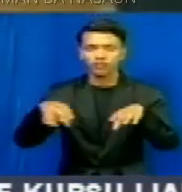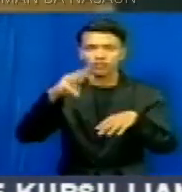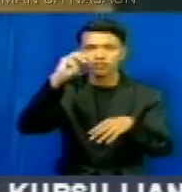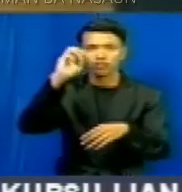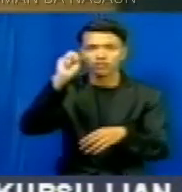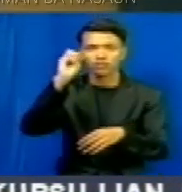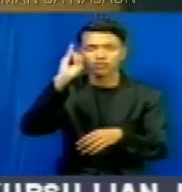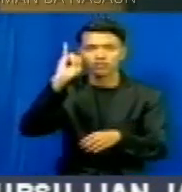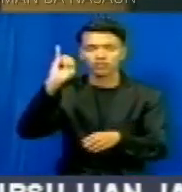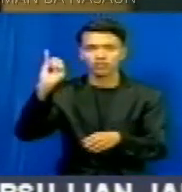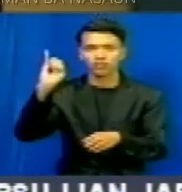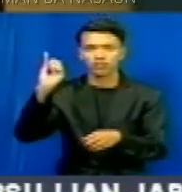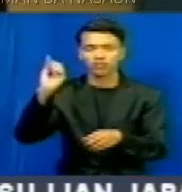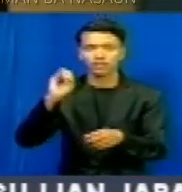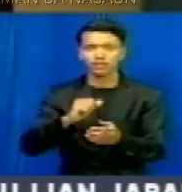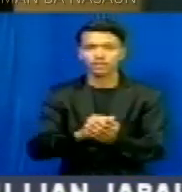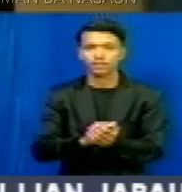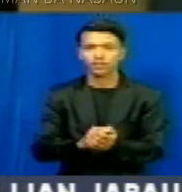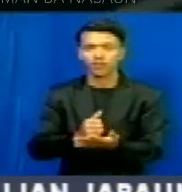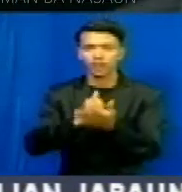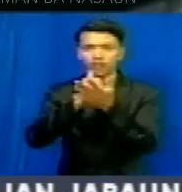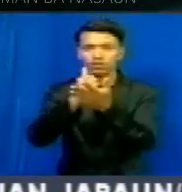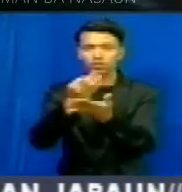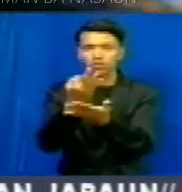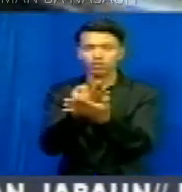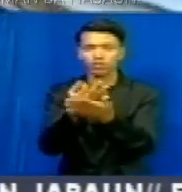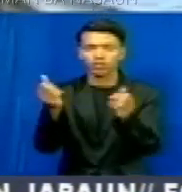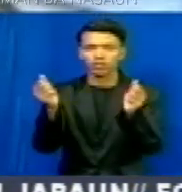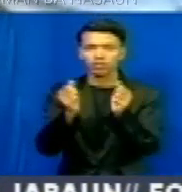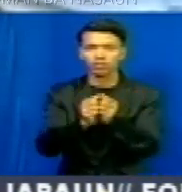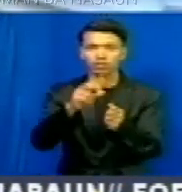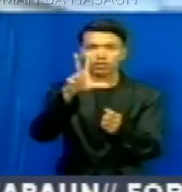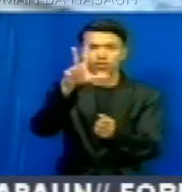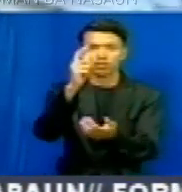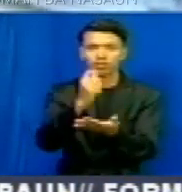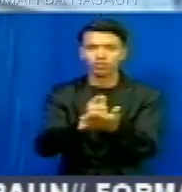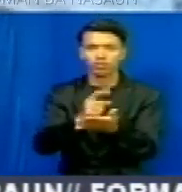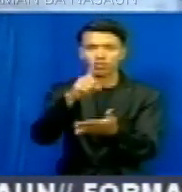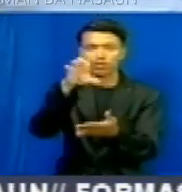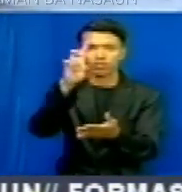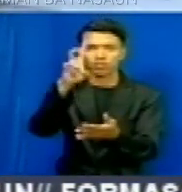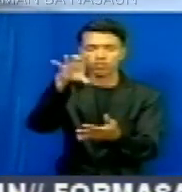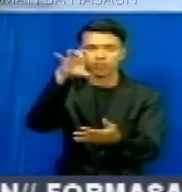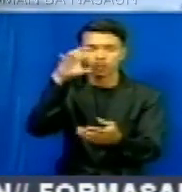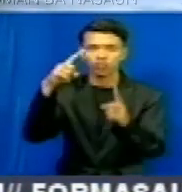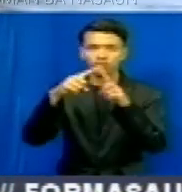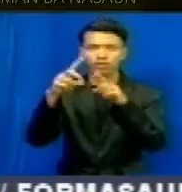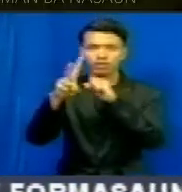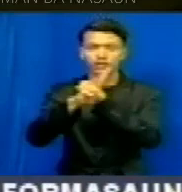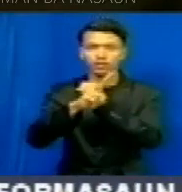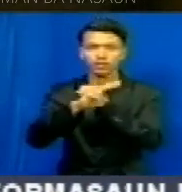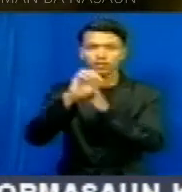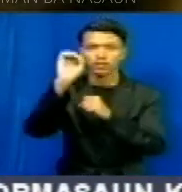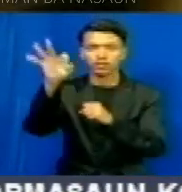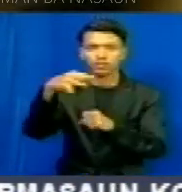Centro Solidariedade Social no Inclusão, apoio Fundo Samutu, Rihuntolo Atusito, ba vítima na